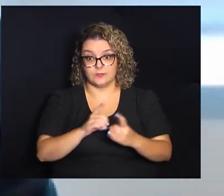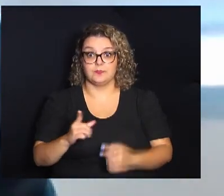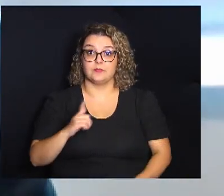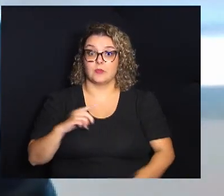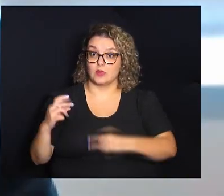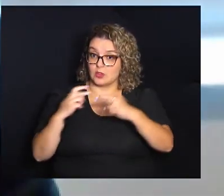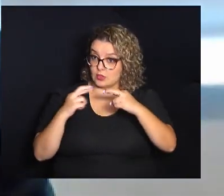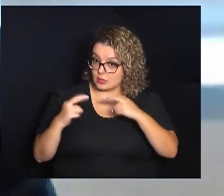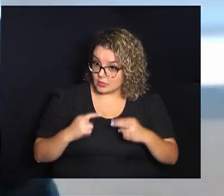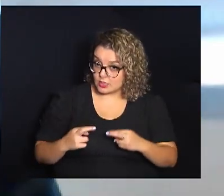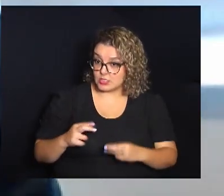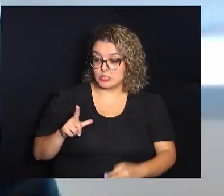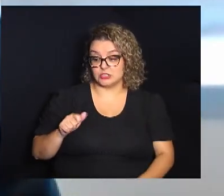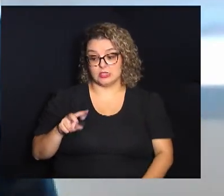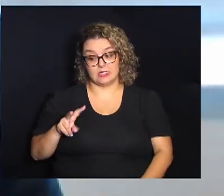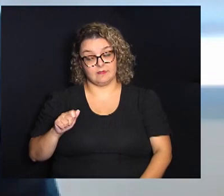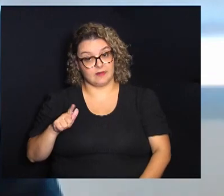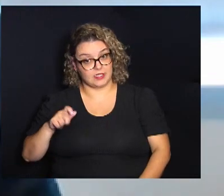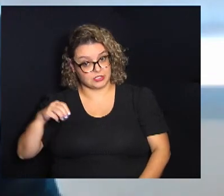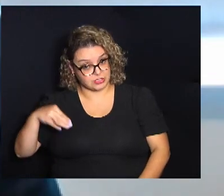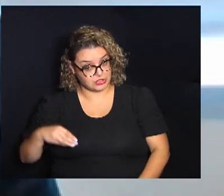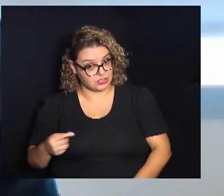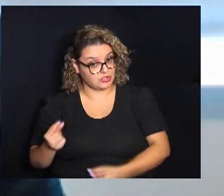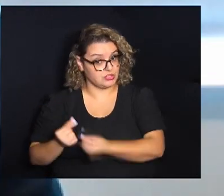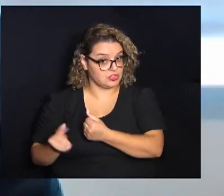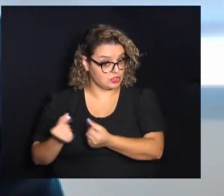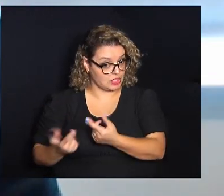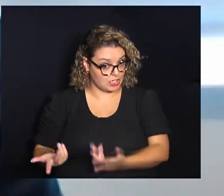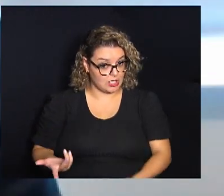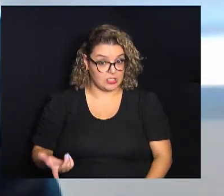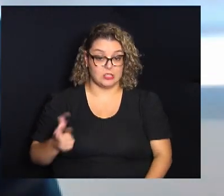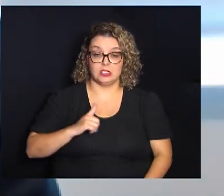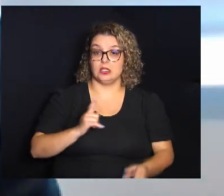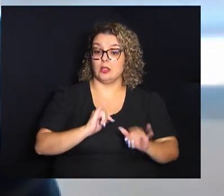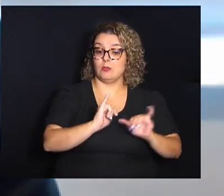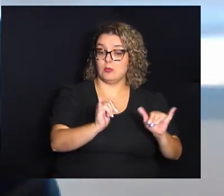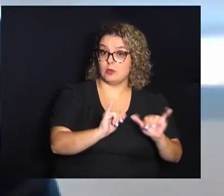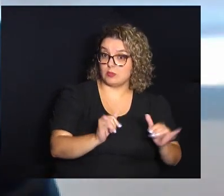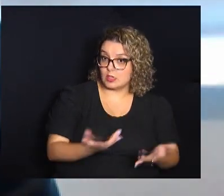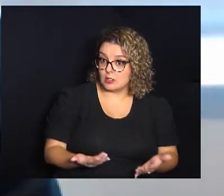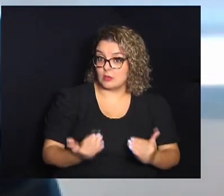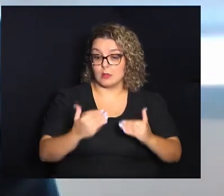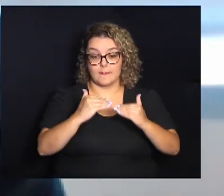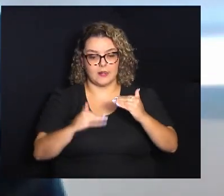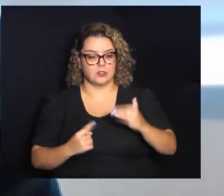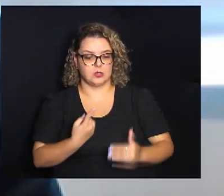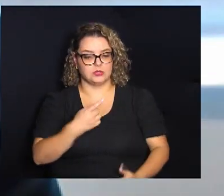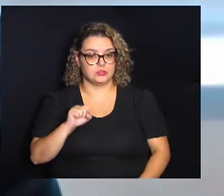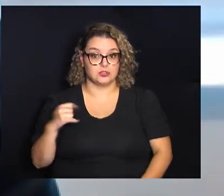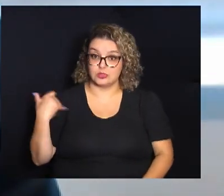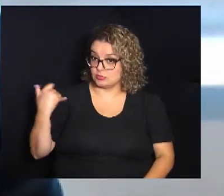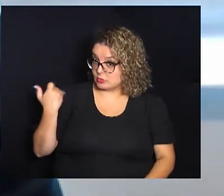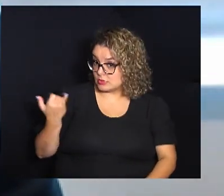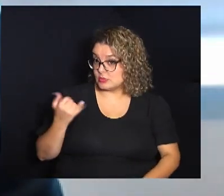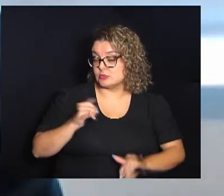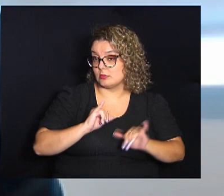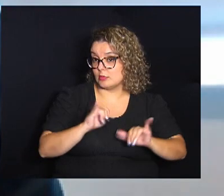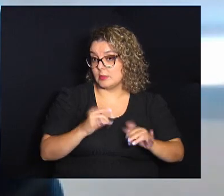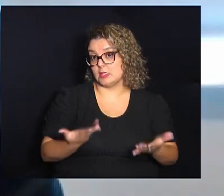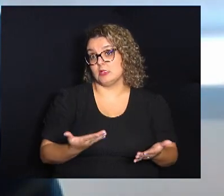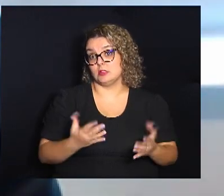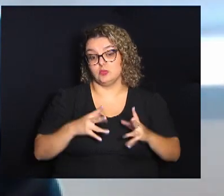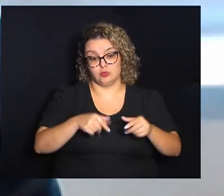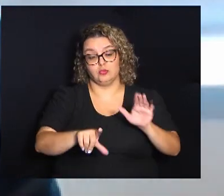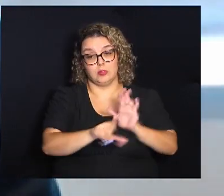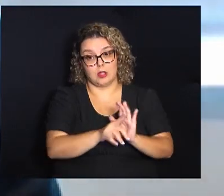na parte de lavagem de dinheiro, você vai ter fiscalização na parte de propaganda disso para menores de 18 anos. Então, a partir do momento que as